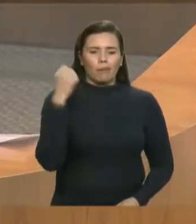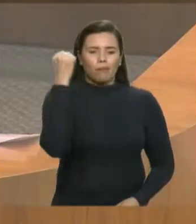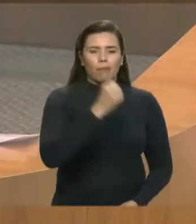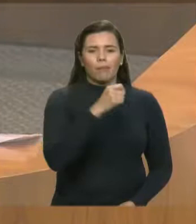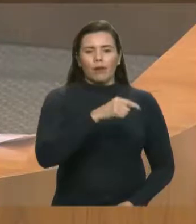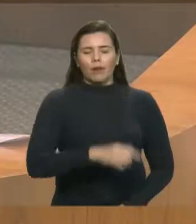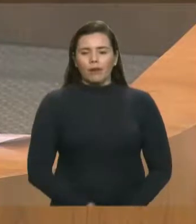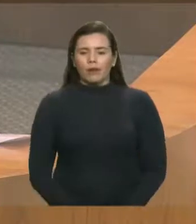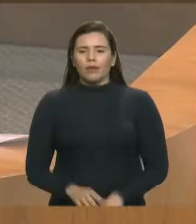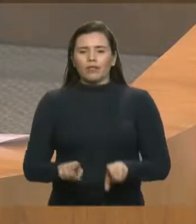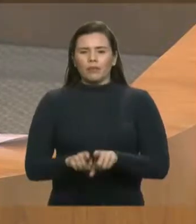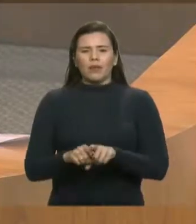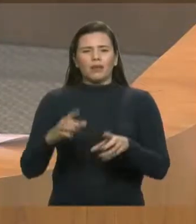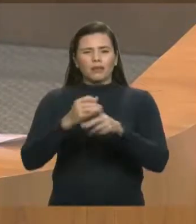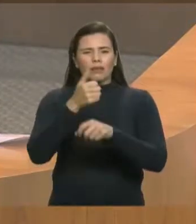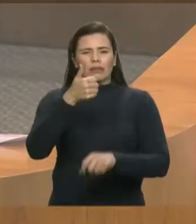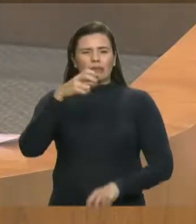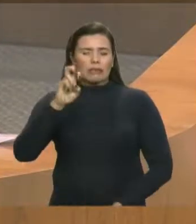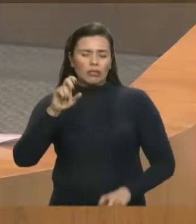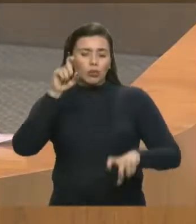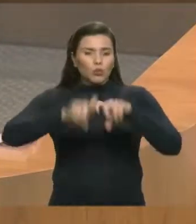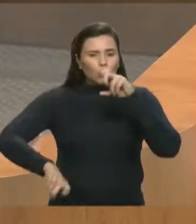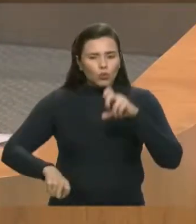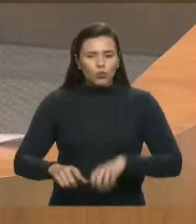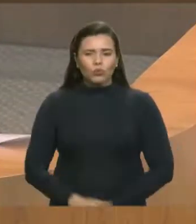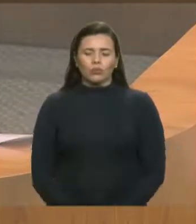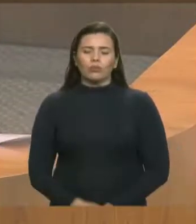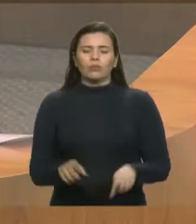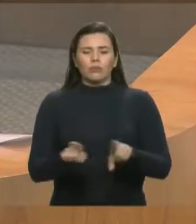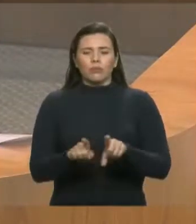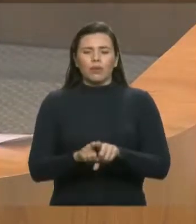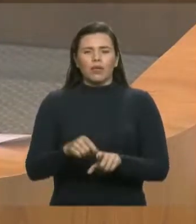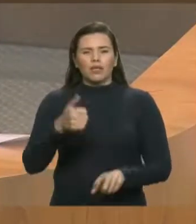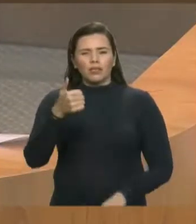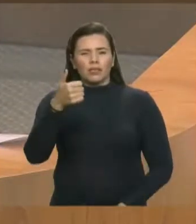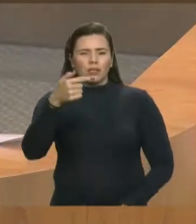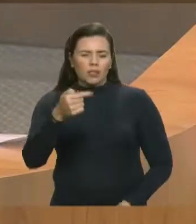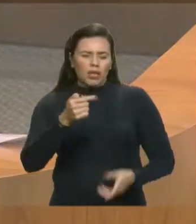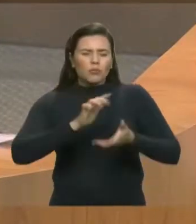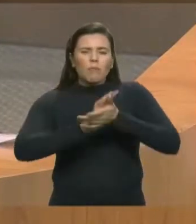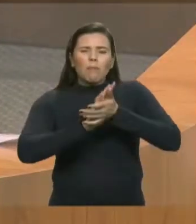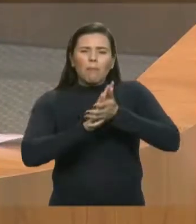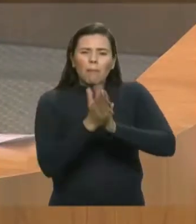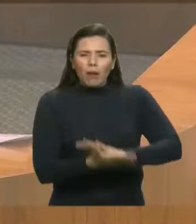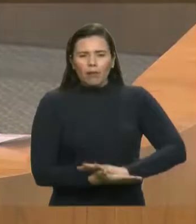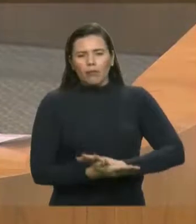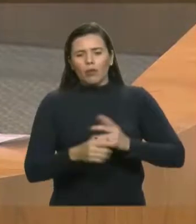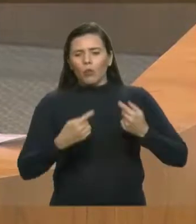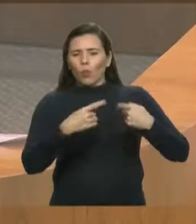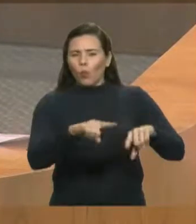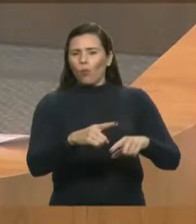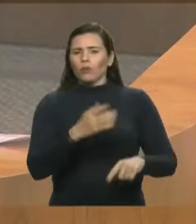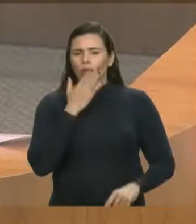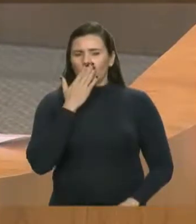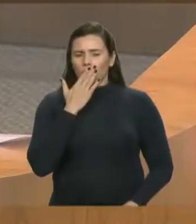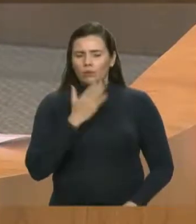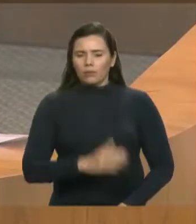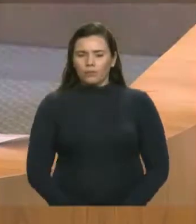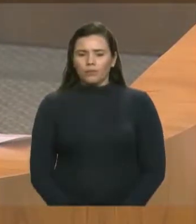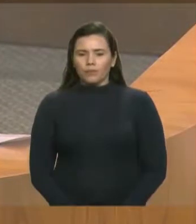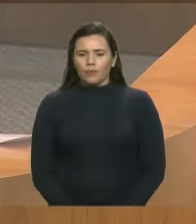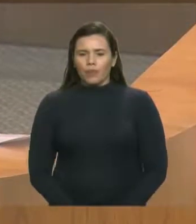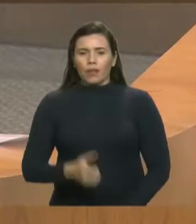violência sexual, 17 casos de racismo e discriminação étnico-racial,